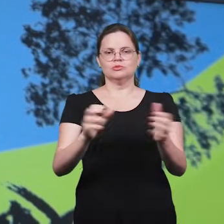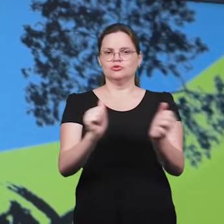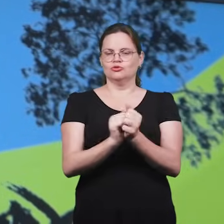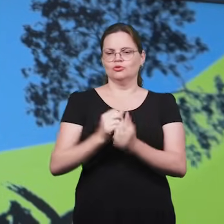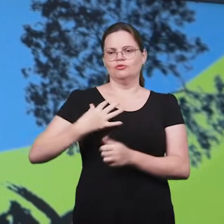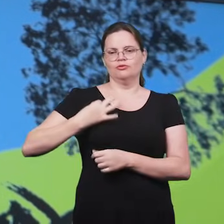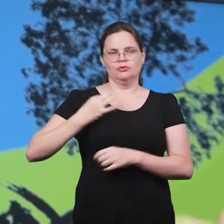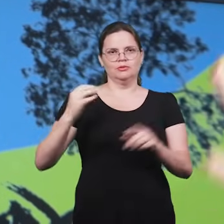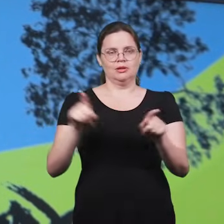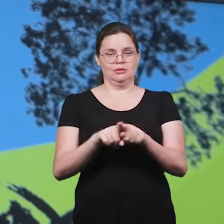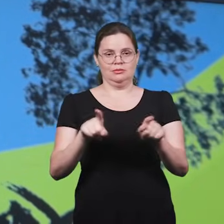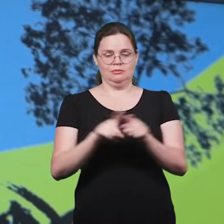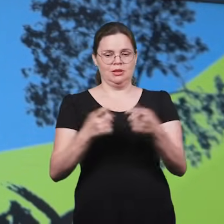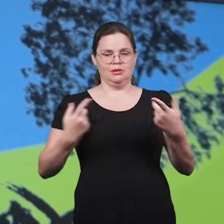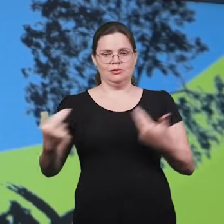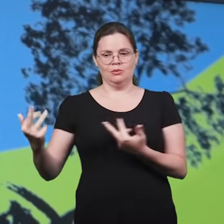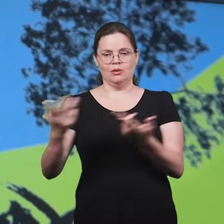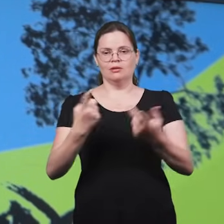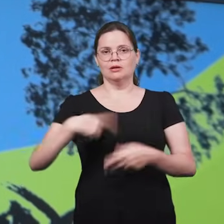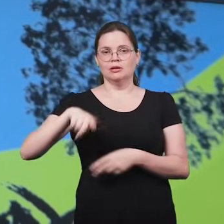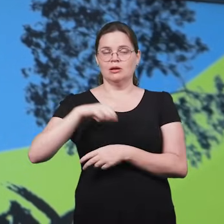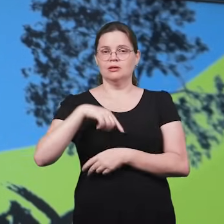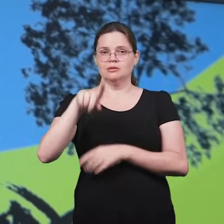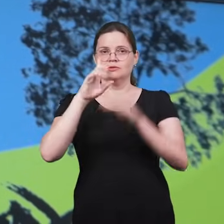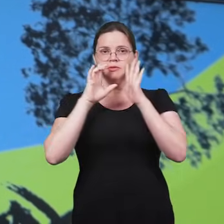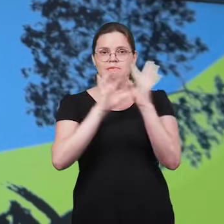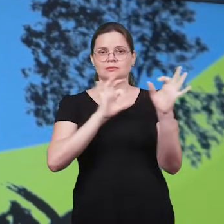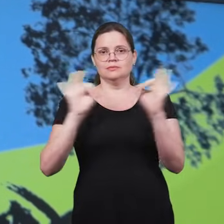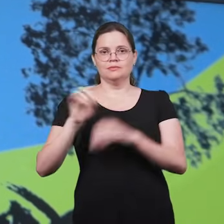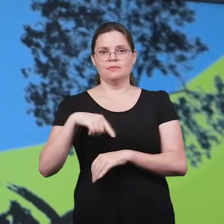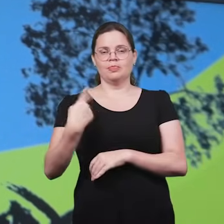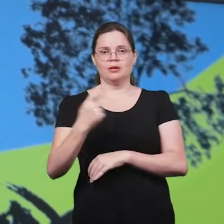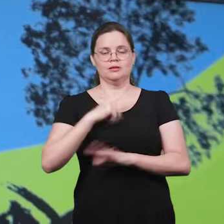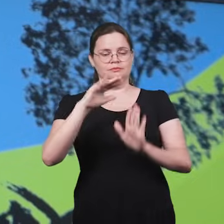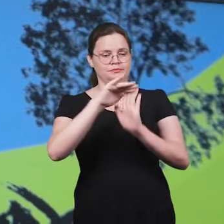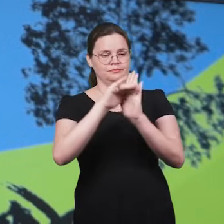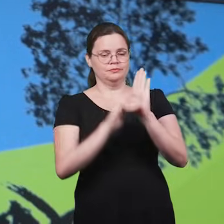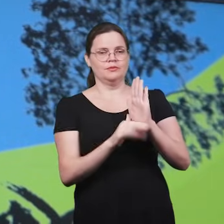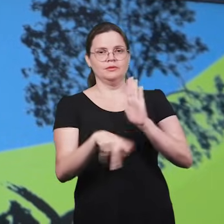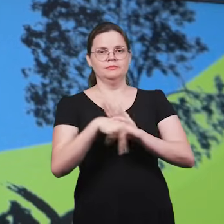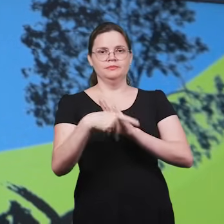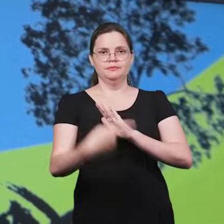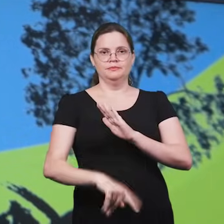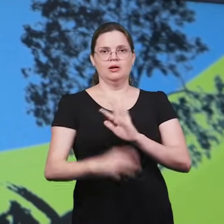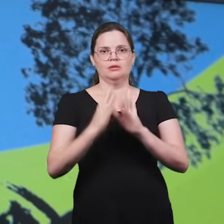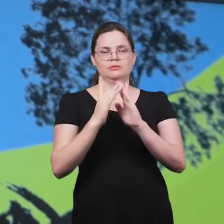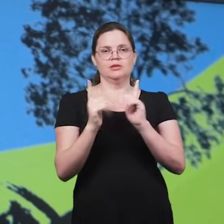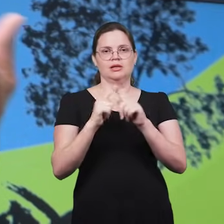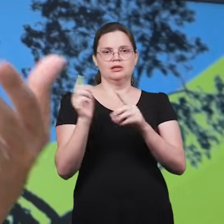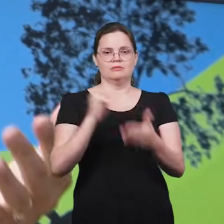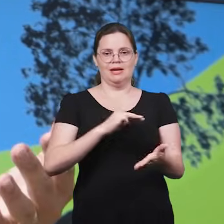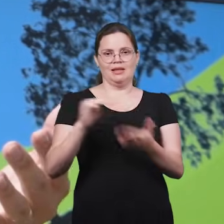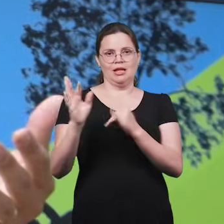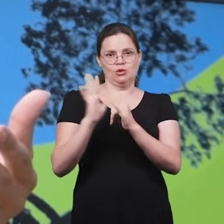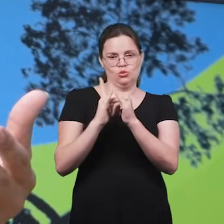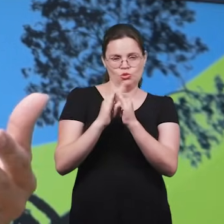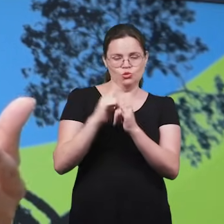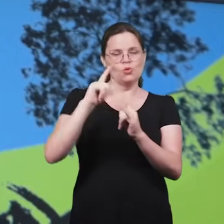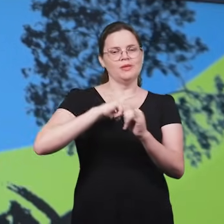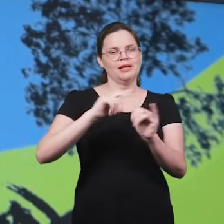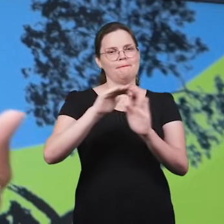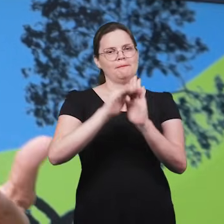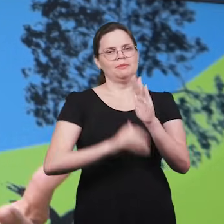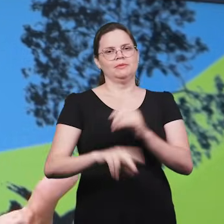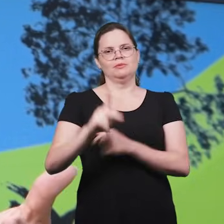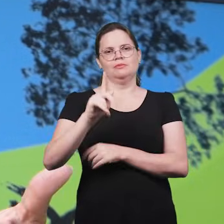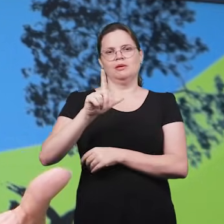nós. Você que nos assiste sabe que nós temos uma playlist no canal do YouTube. São mais de 200 episódios, ou seja,